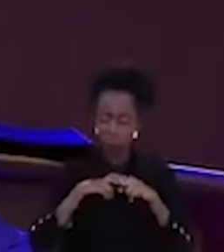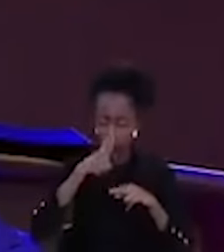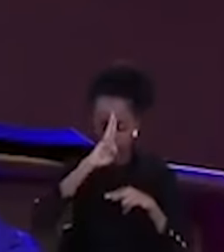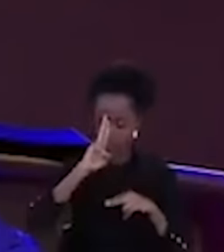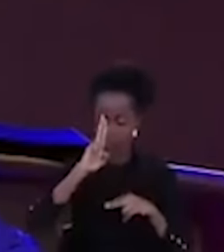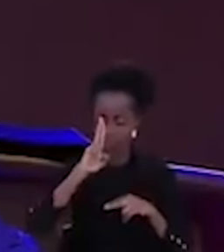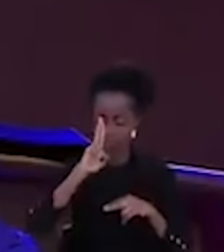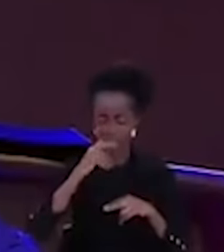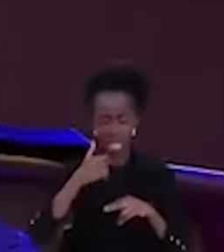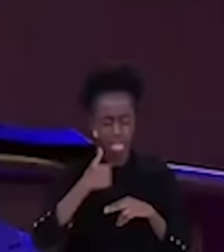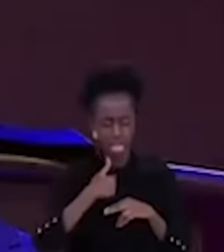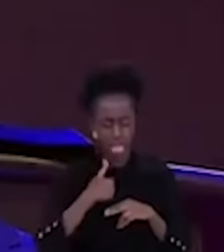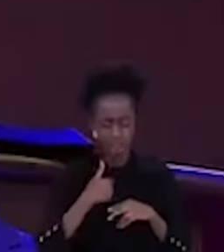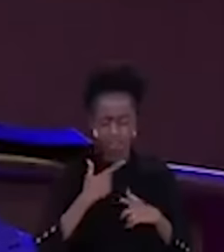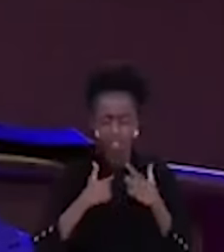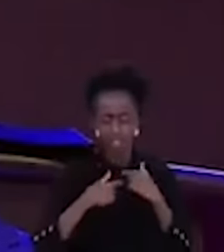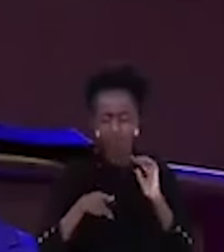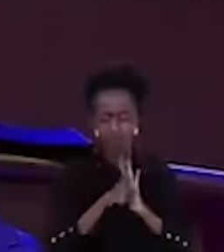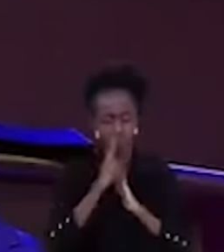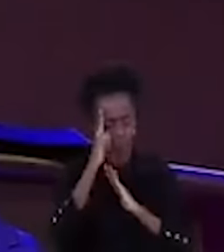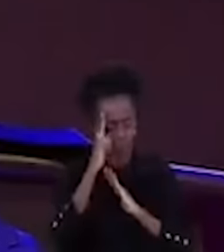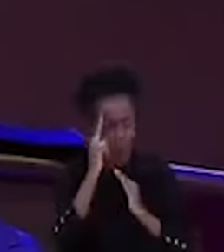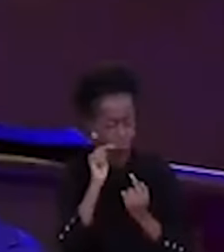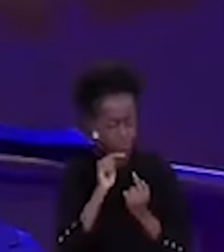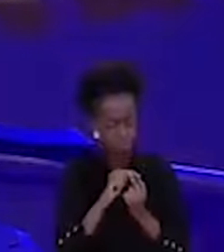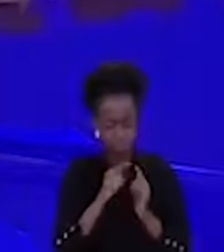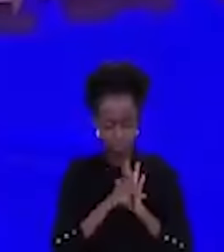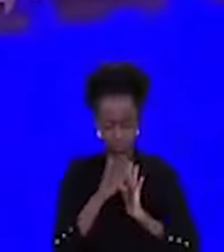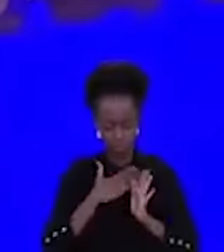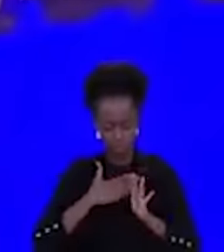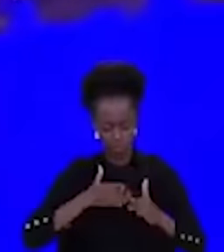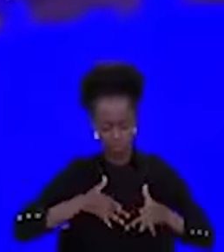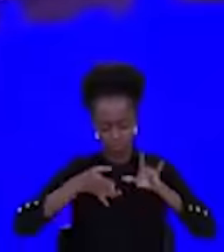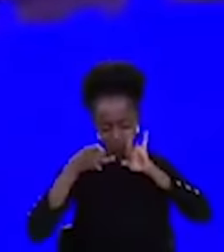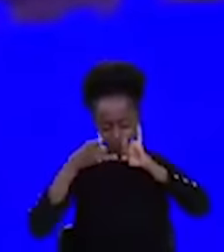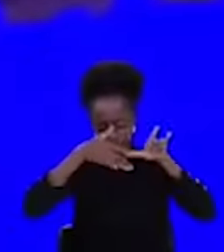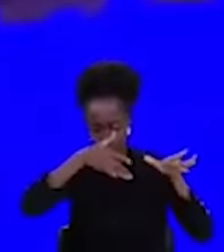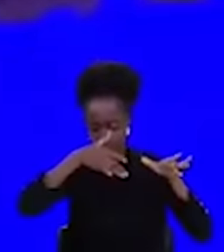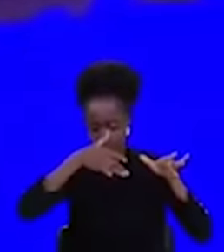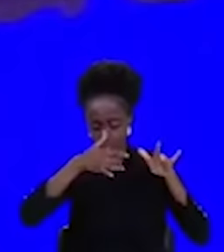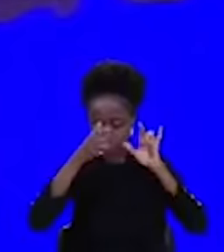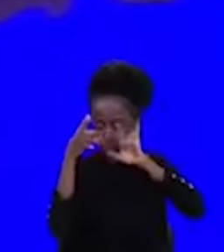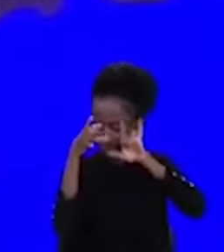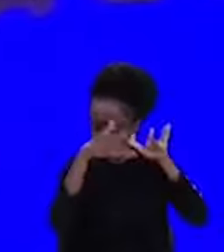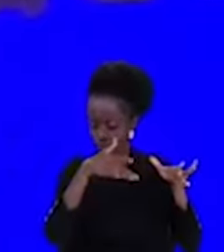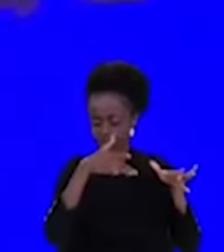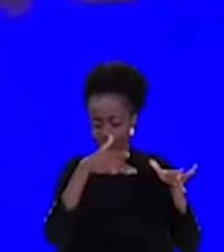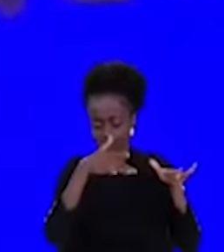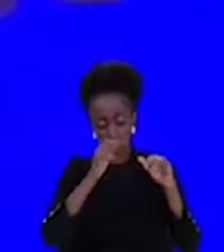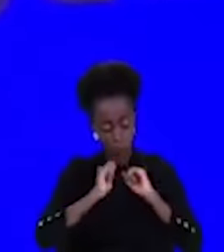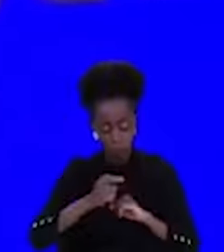eu abro mão dos meus, eu abro mão de todos eles. Fala para Ele, fale para